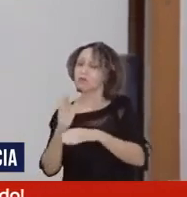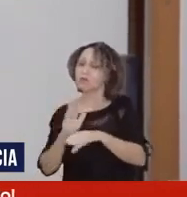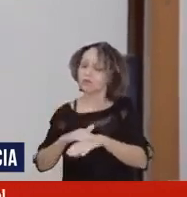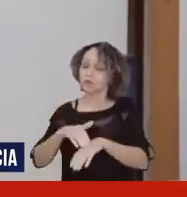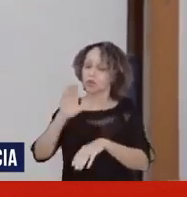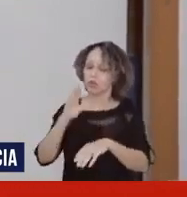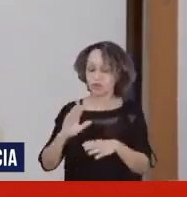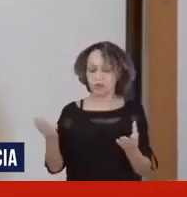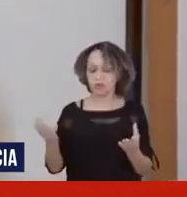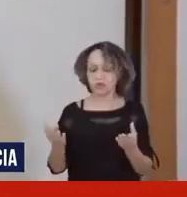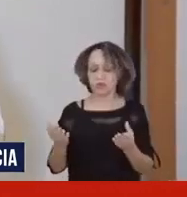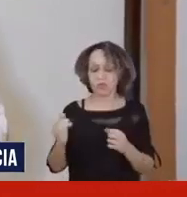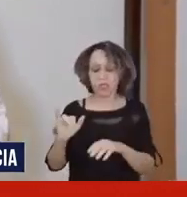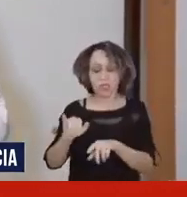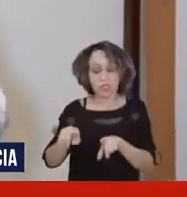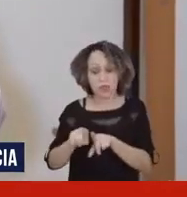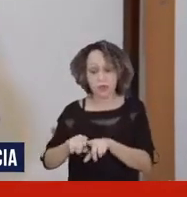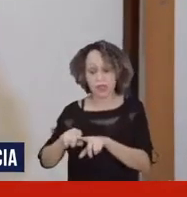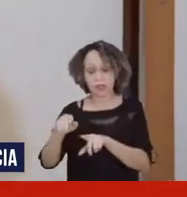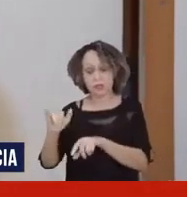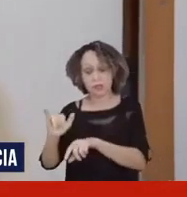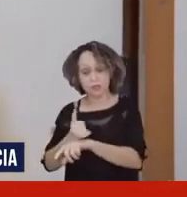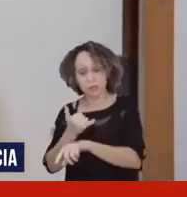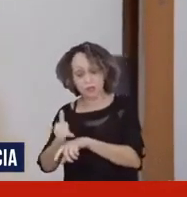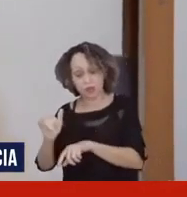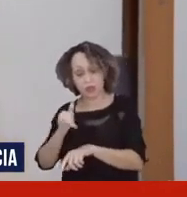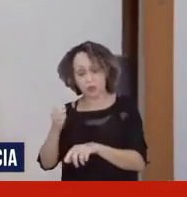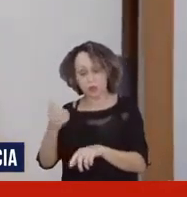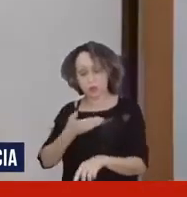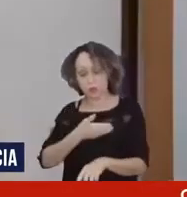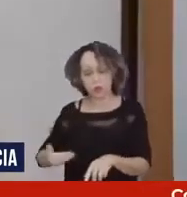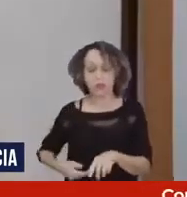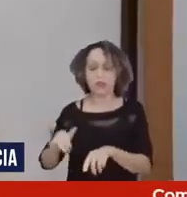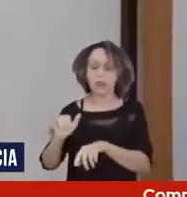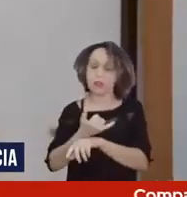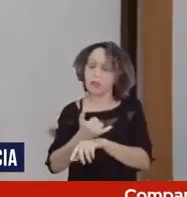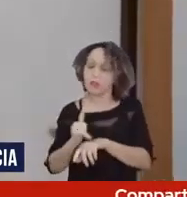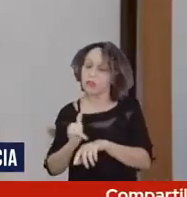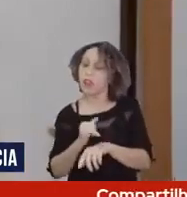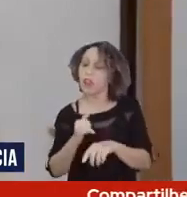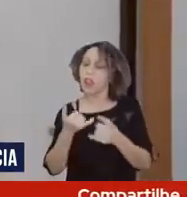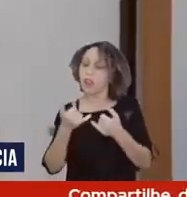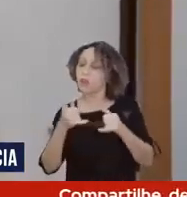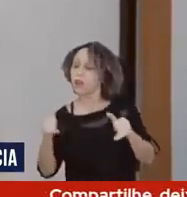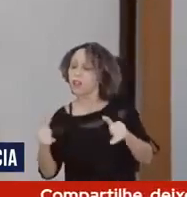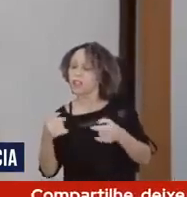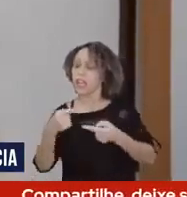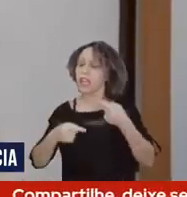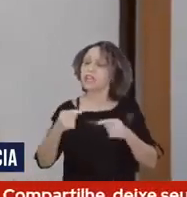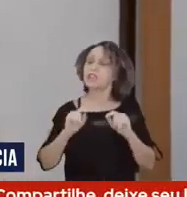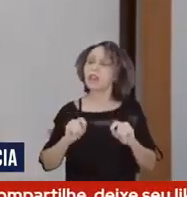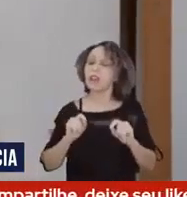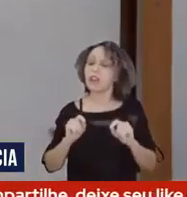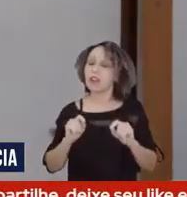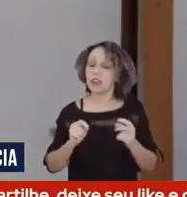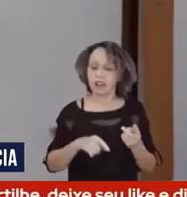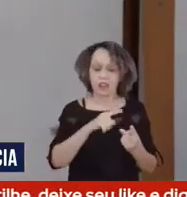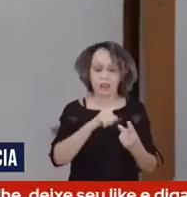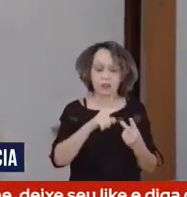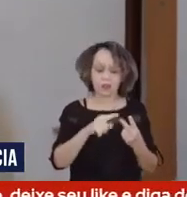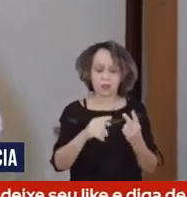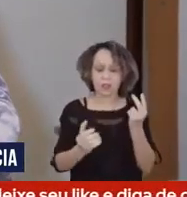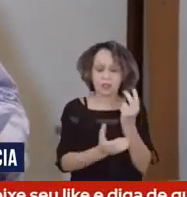de política energética no Brasil. Política energética tem que combinar duas coisas: segurança de abastecimento e